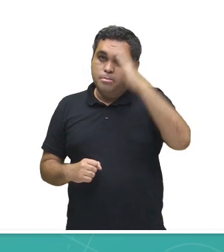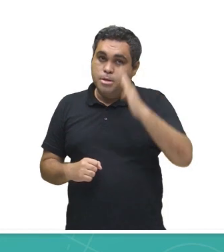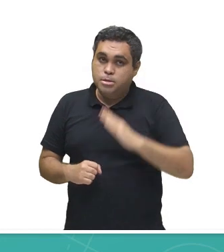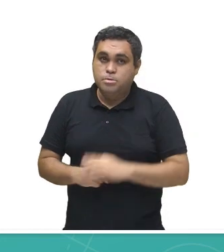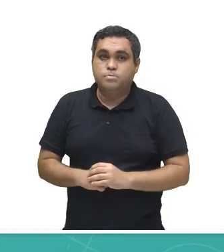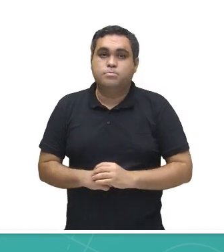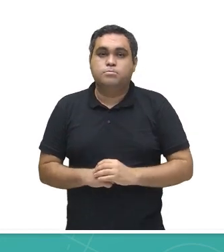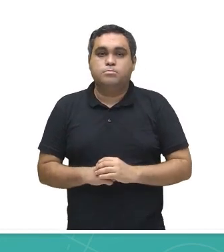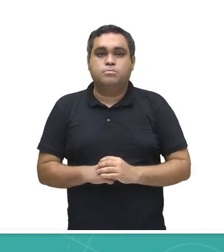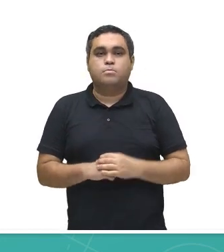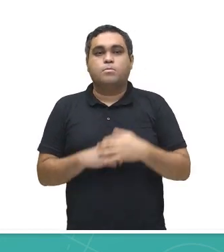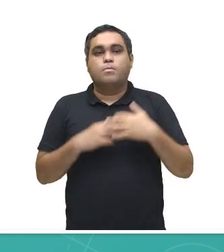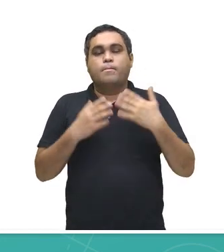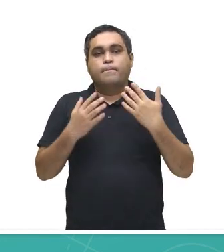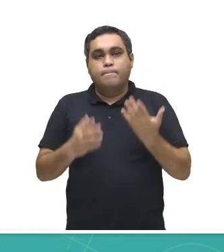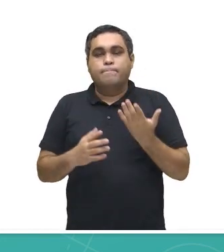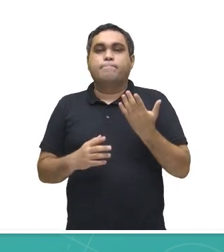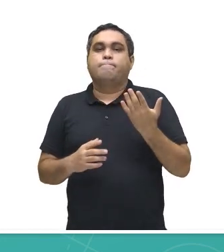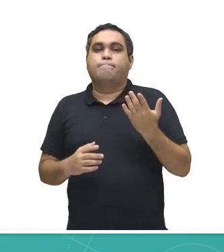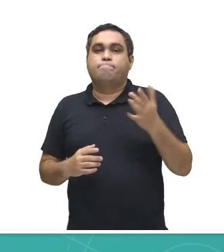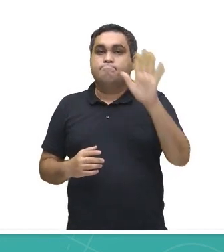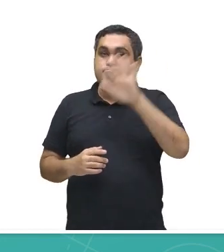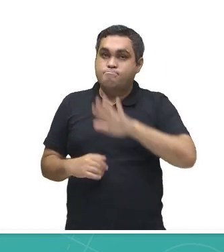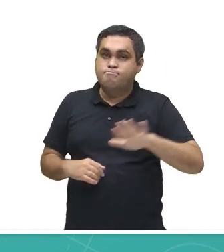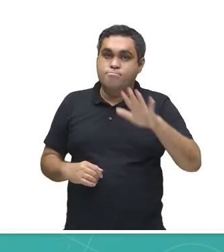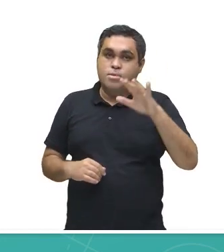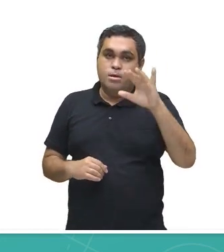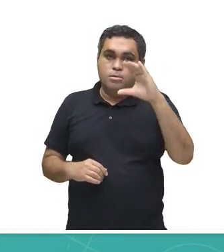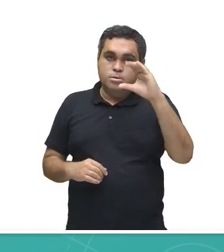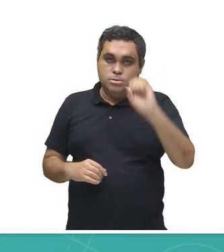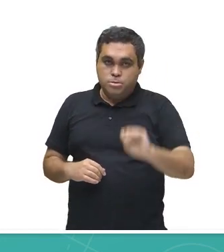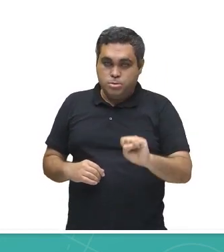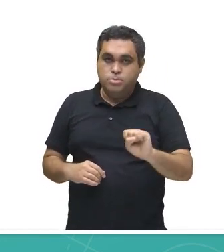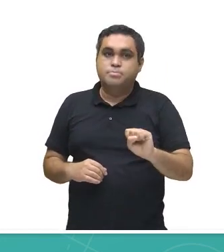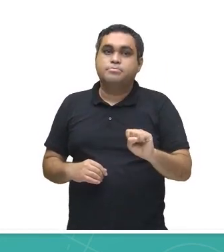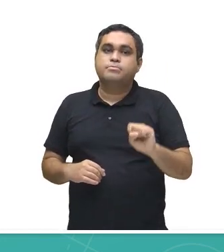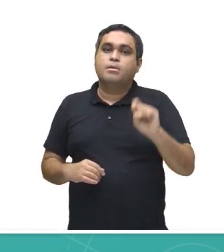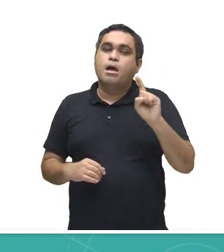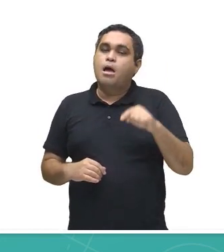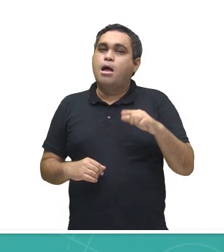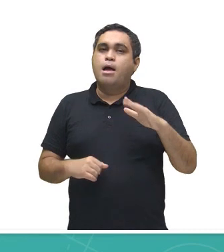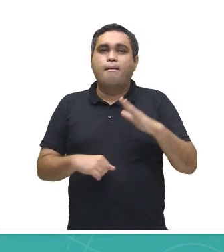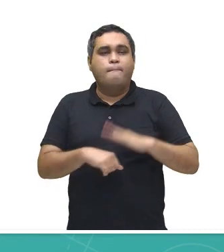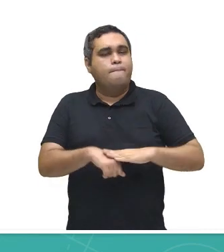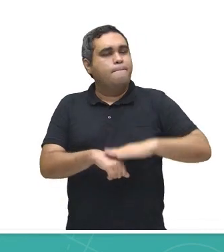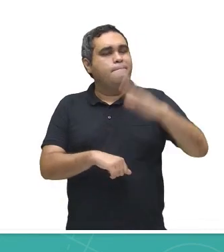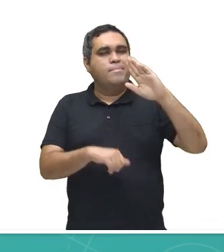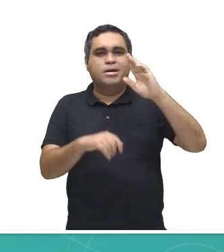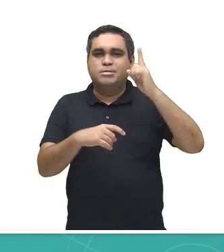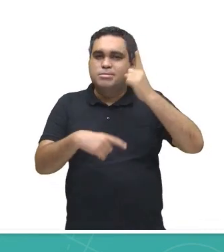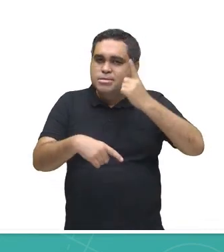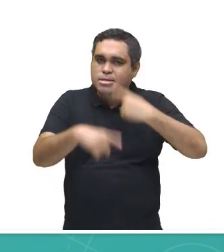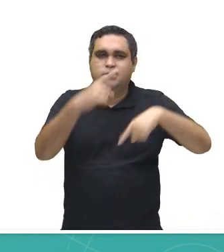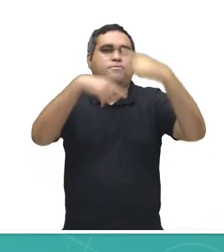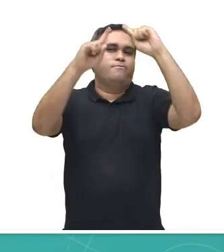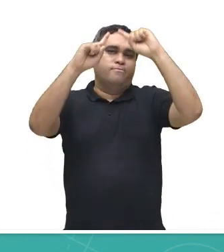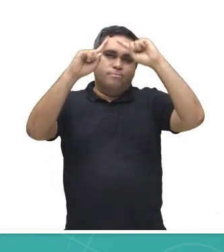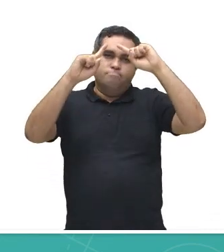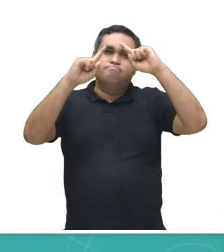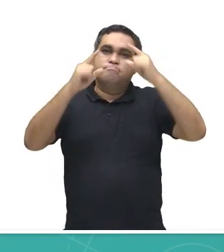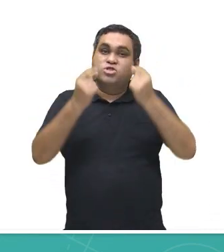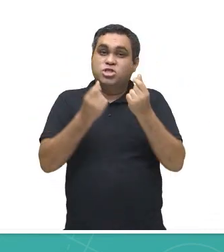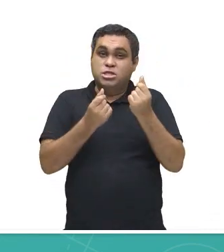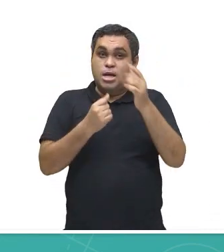região geoeconômica Centro-Sul, gente, ela é considerada a mais desenvolvida